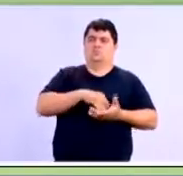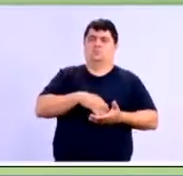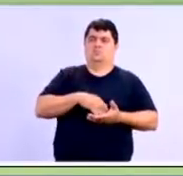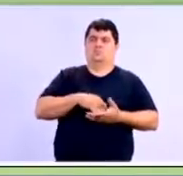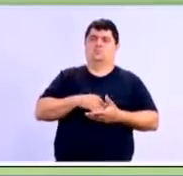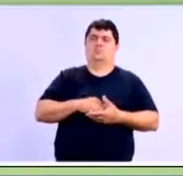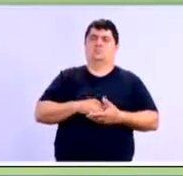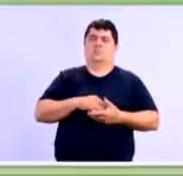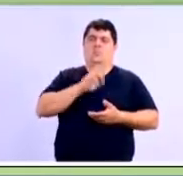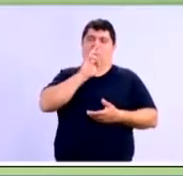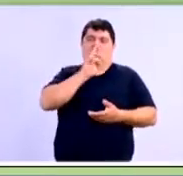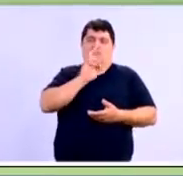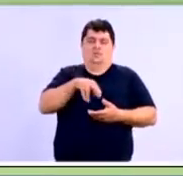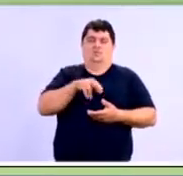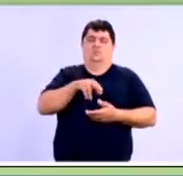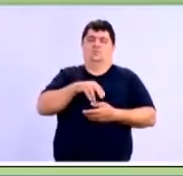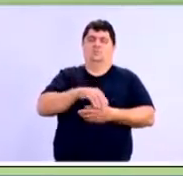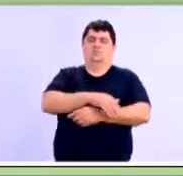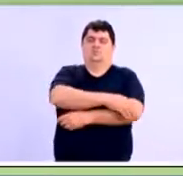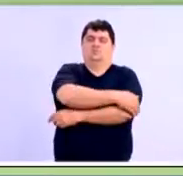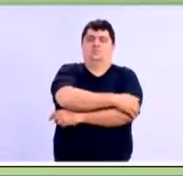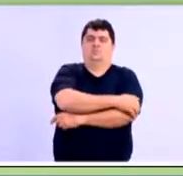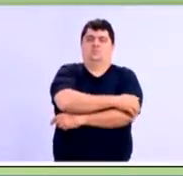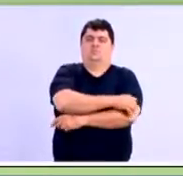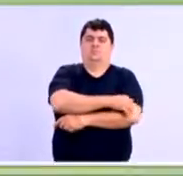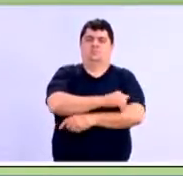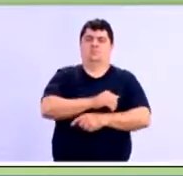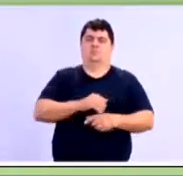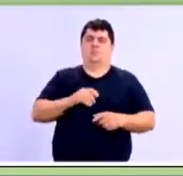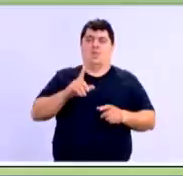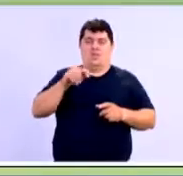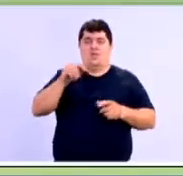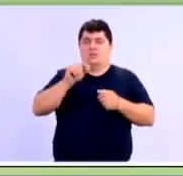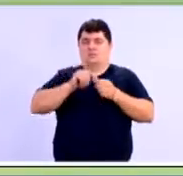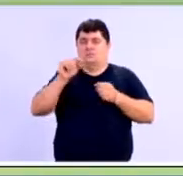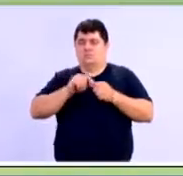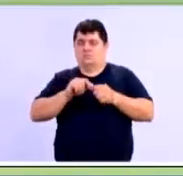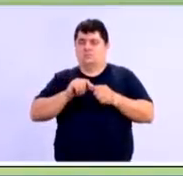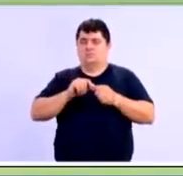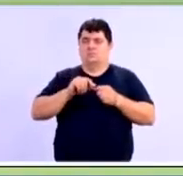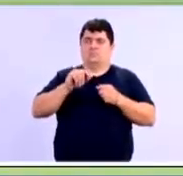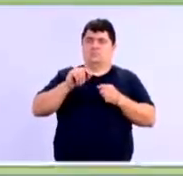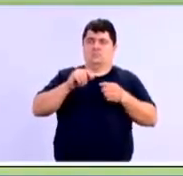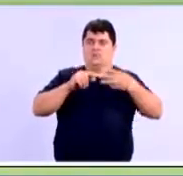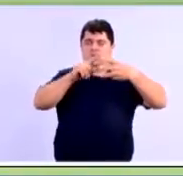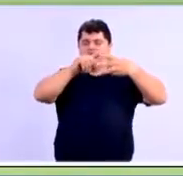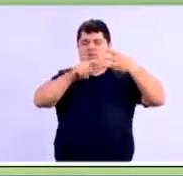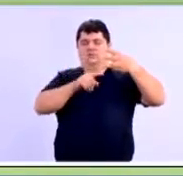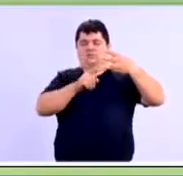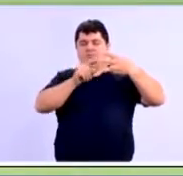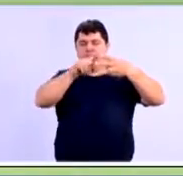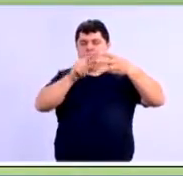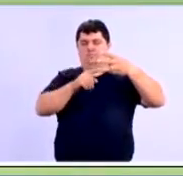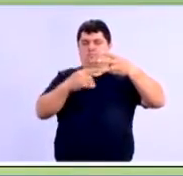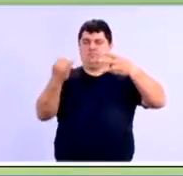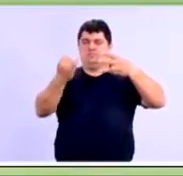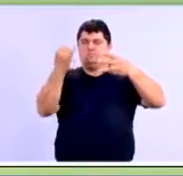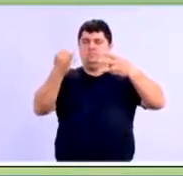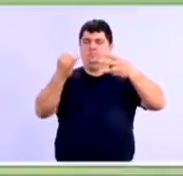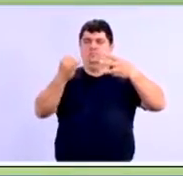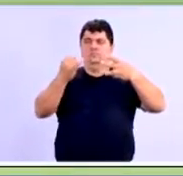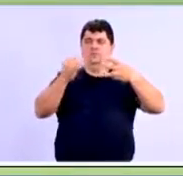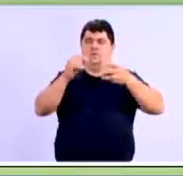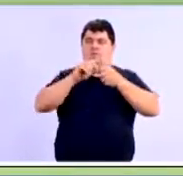Lucro líquido. Então, basicamente, a gente vai trabalhar com esses 3 fatores para calcular